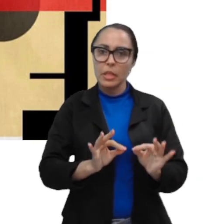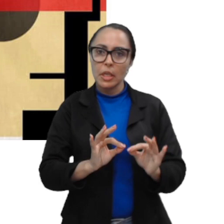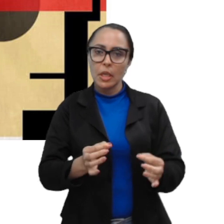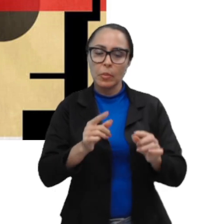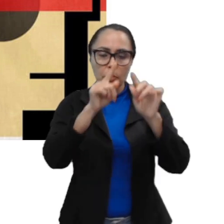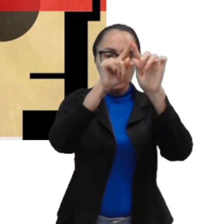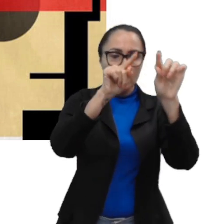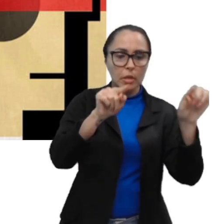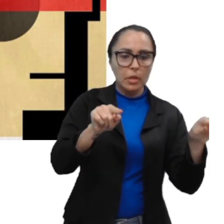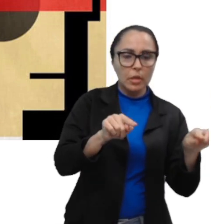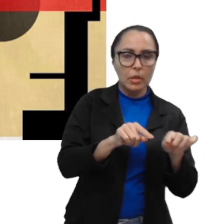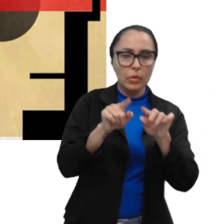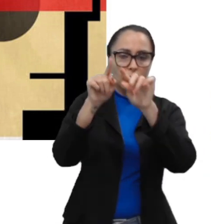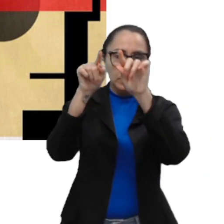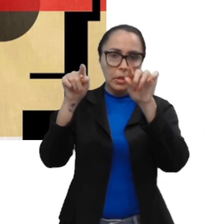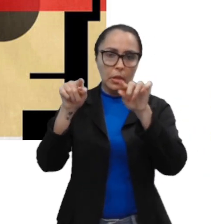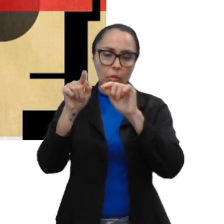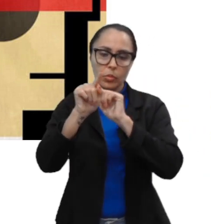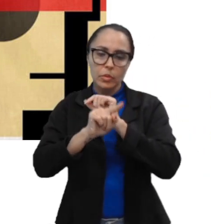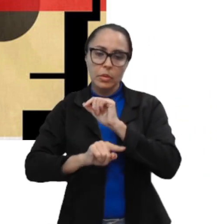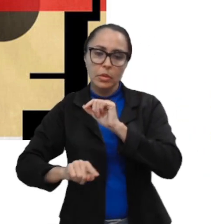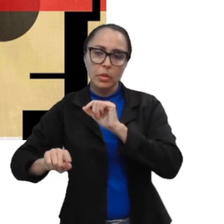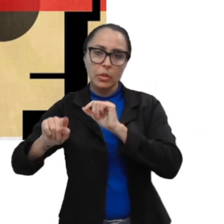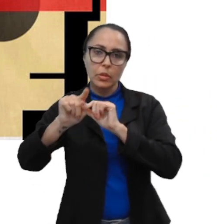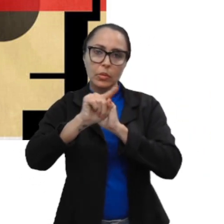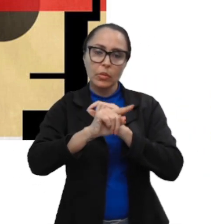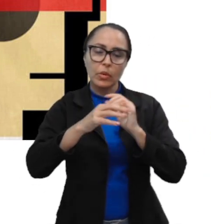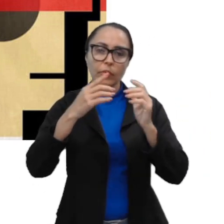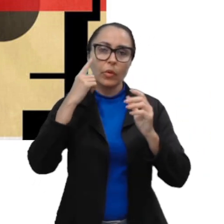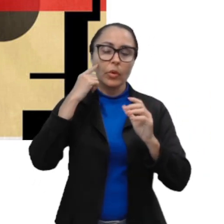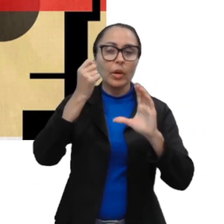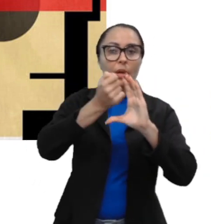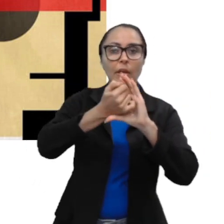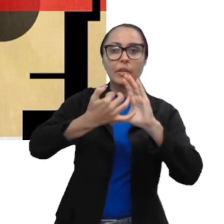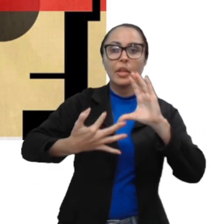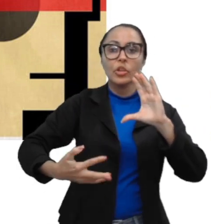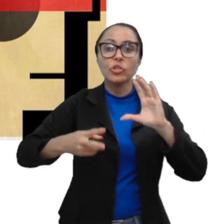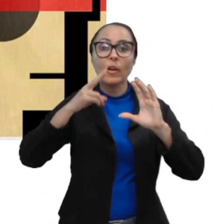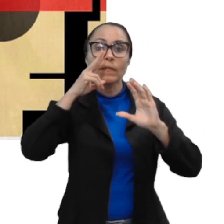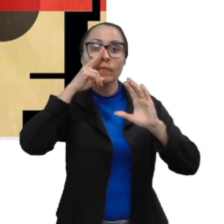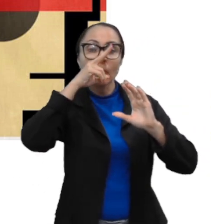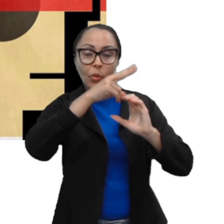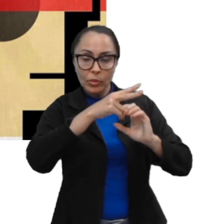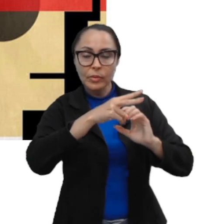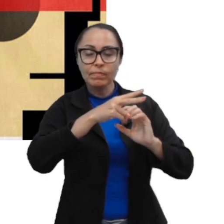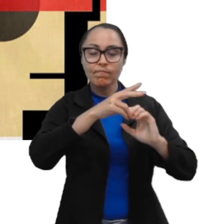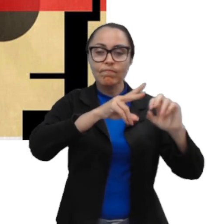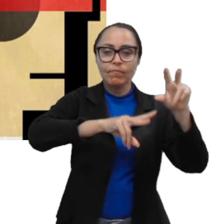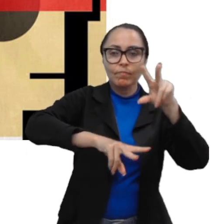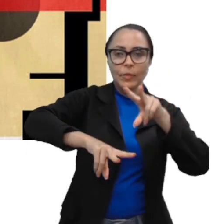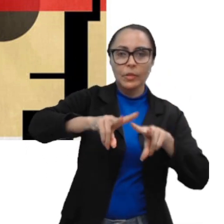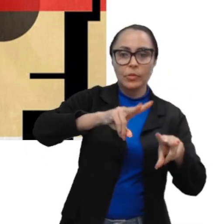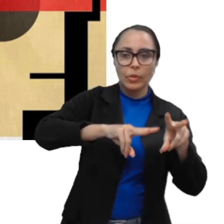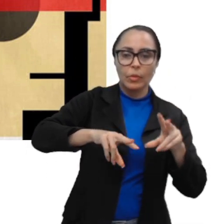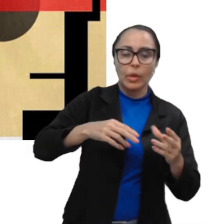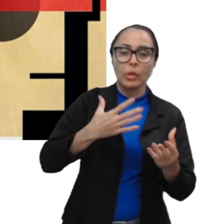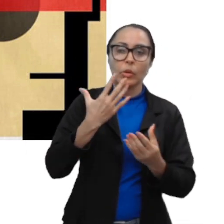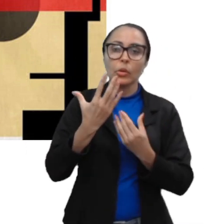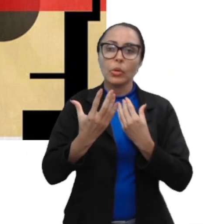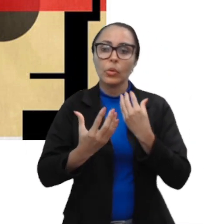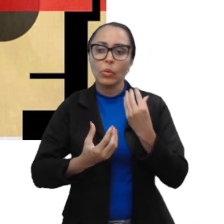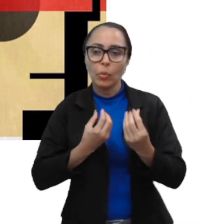triângulo, retângulo, círculo. Isso foi uma característica visual muito forte da Bauhaus, né? Aí a gente pode ver como isso